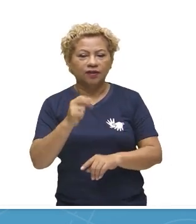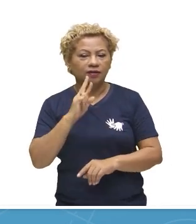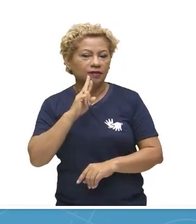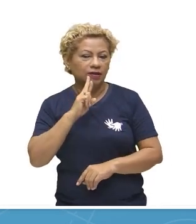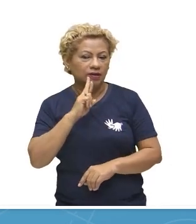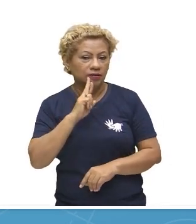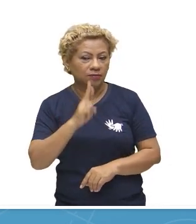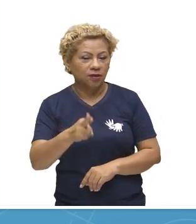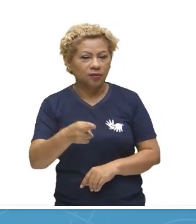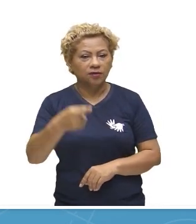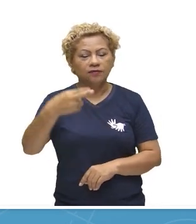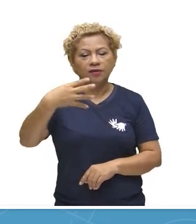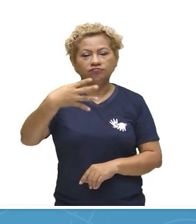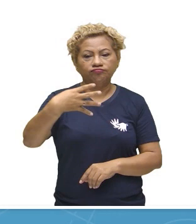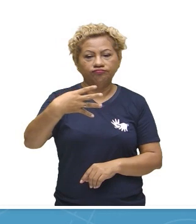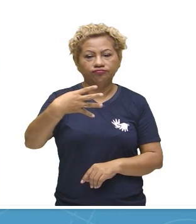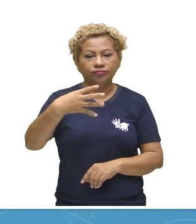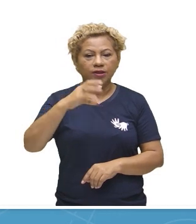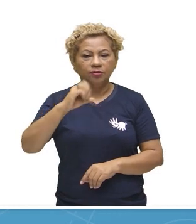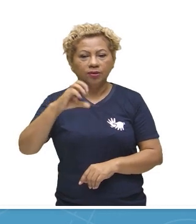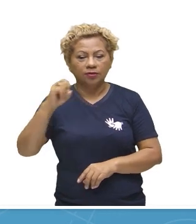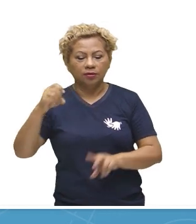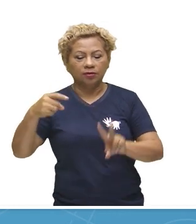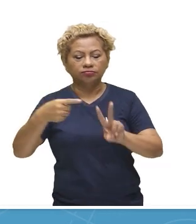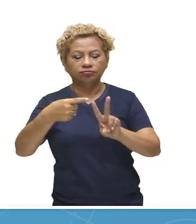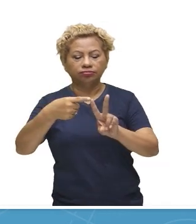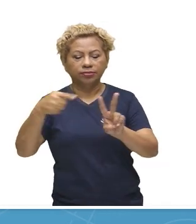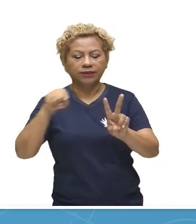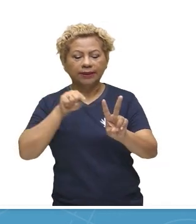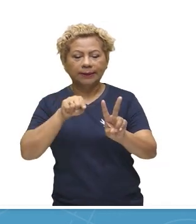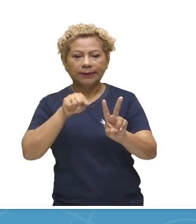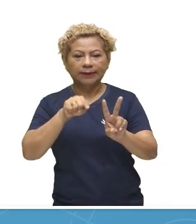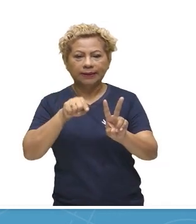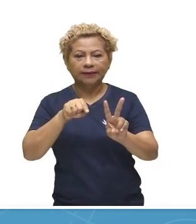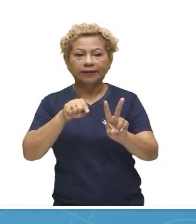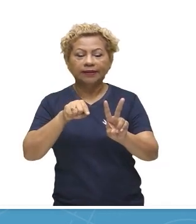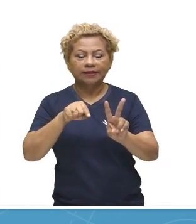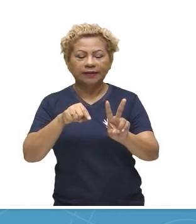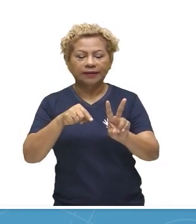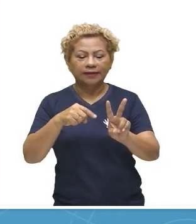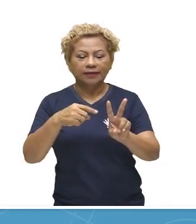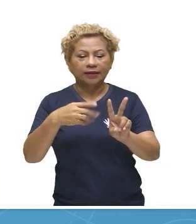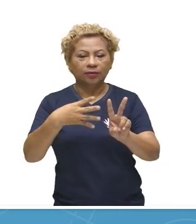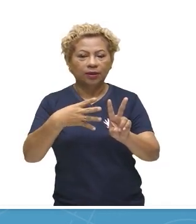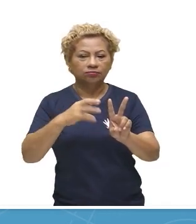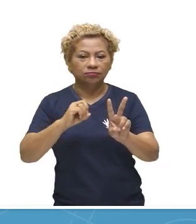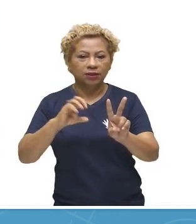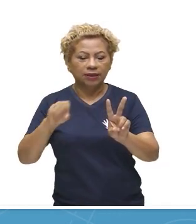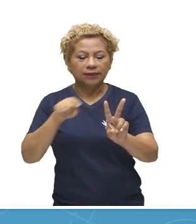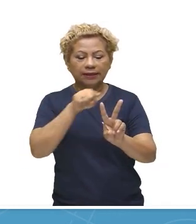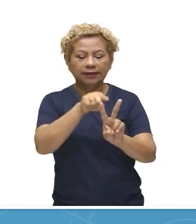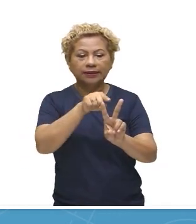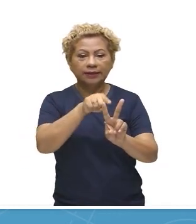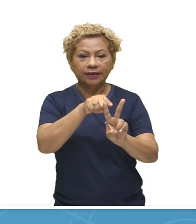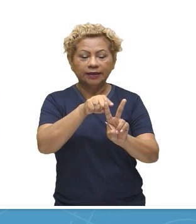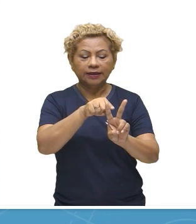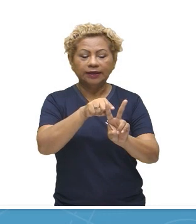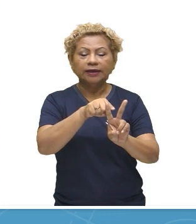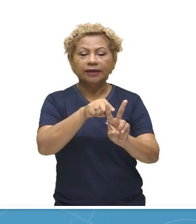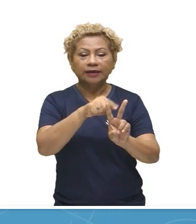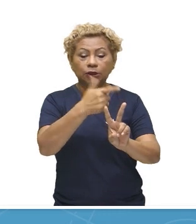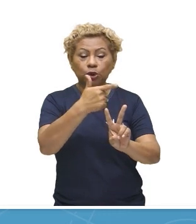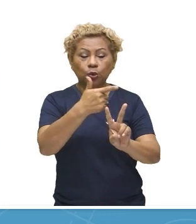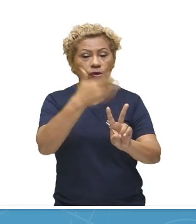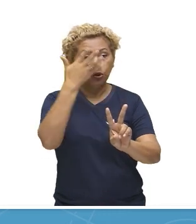Logo, raiz de 400, raiz quadrada de 400 é igual a 20. E aí a mesma coisa, né? Por que que raiz quadrada